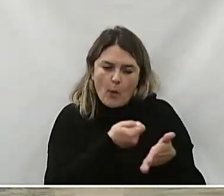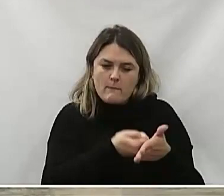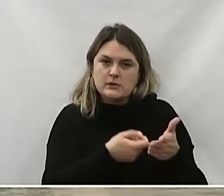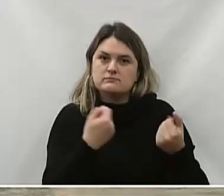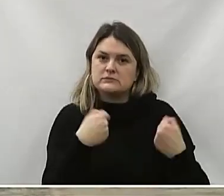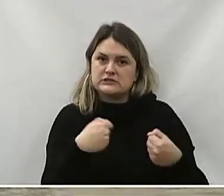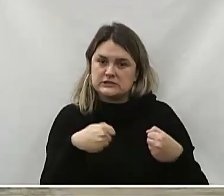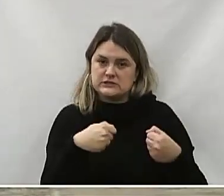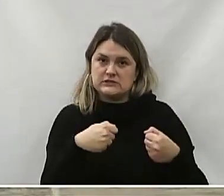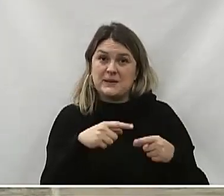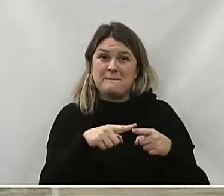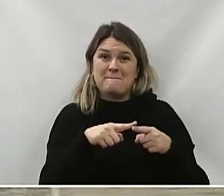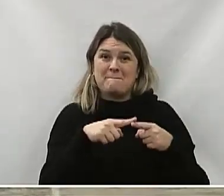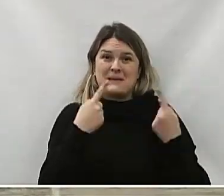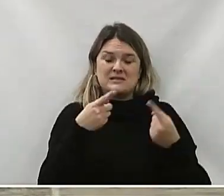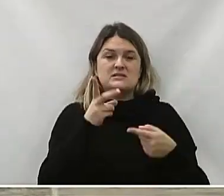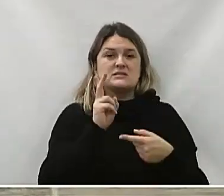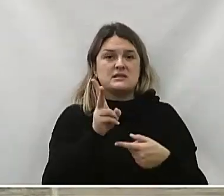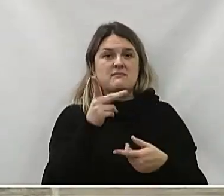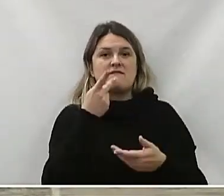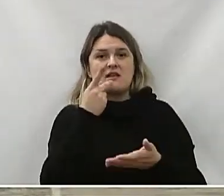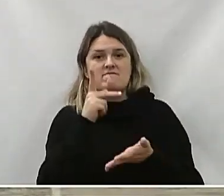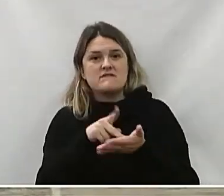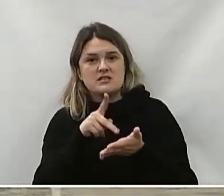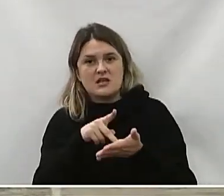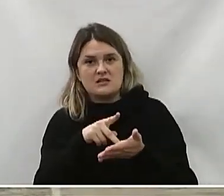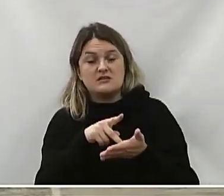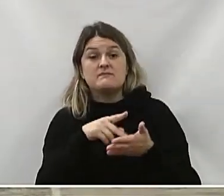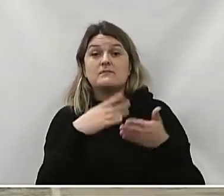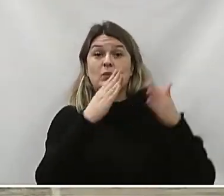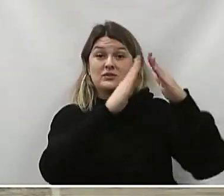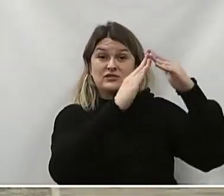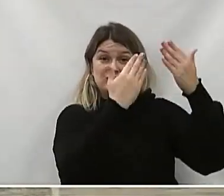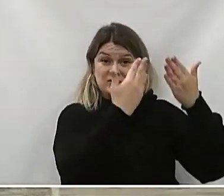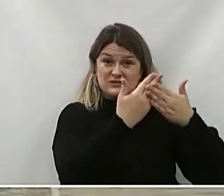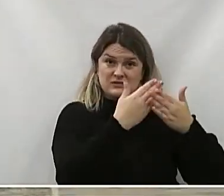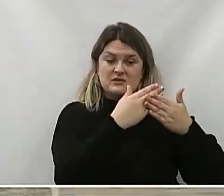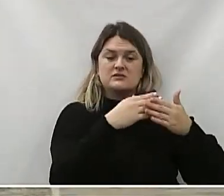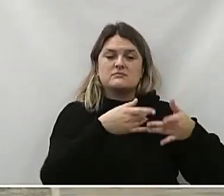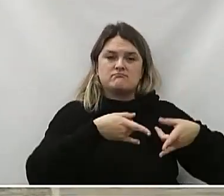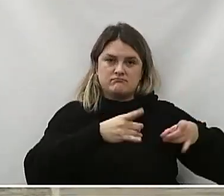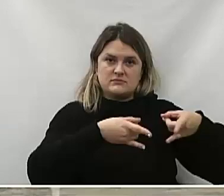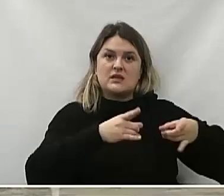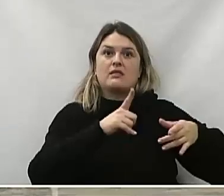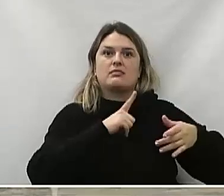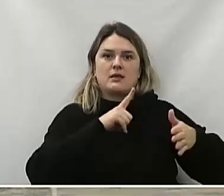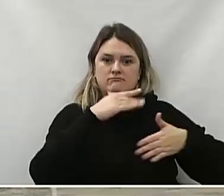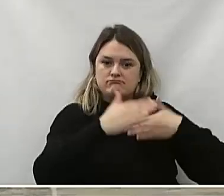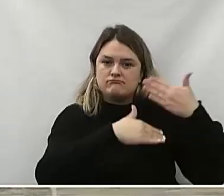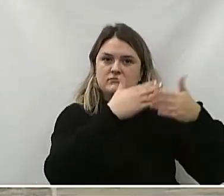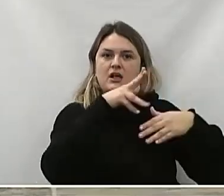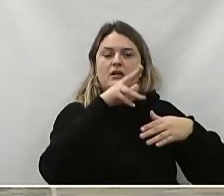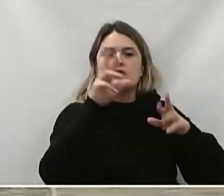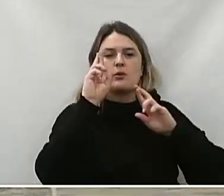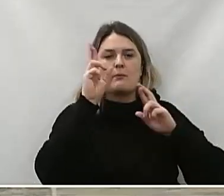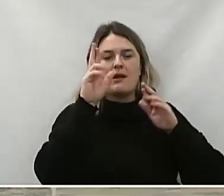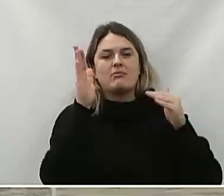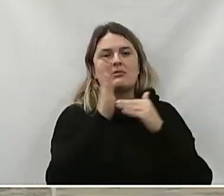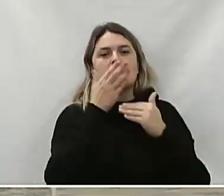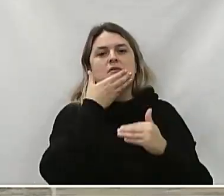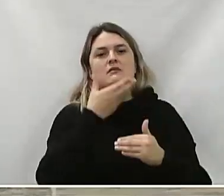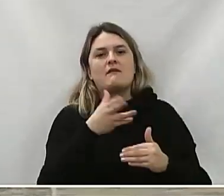tem que ser cobra mas se colocar sempre a realidade e tá lá semeie está alavancando e eu tenho certeza que Logo